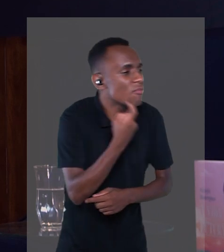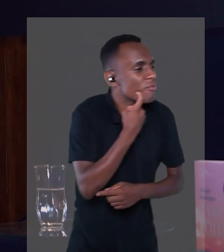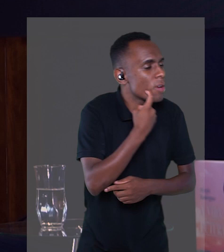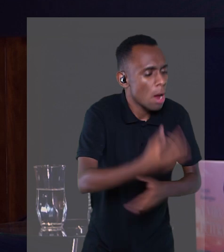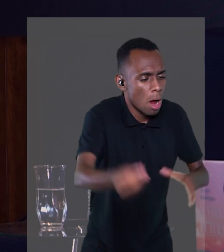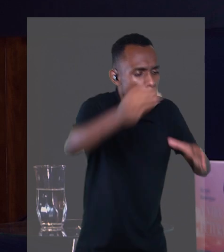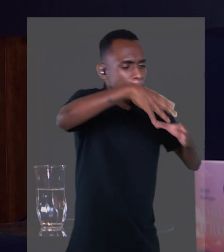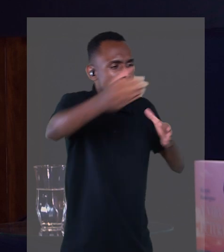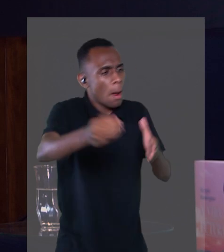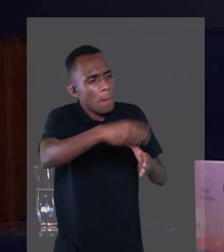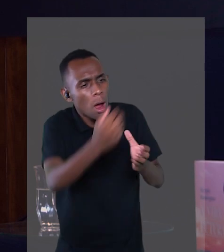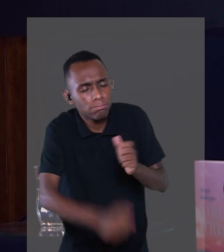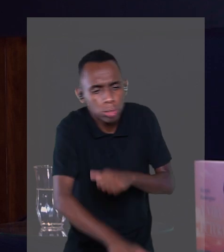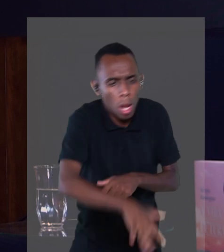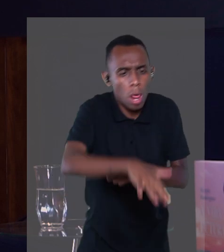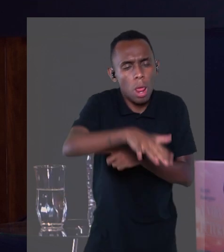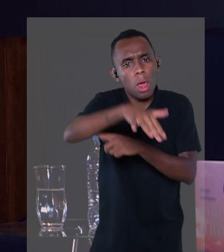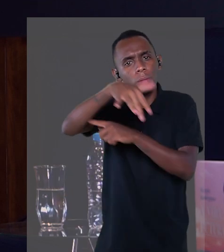os bornais,